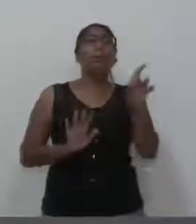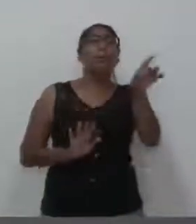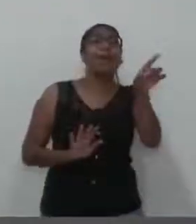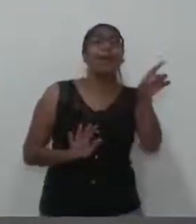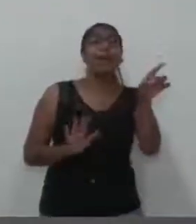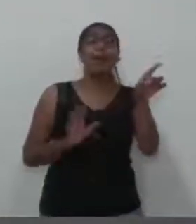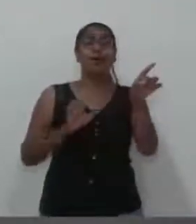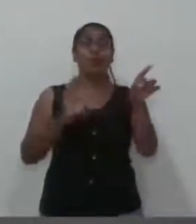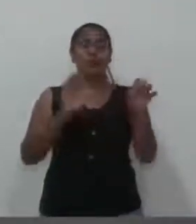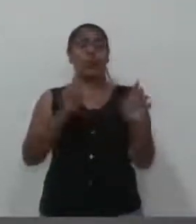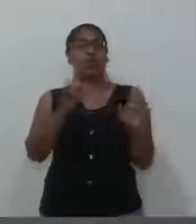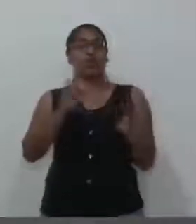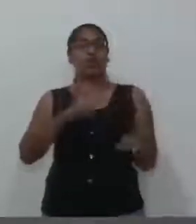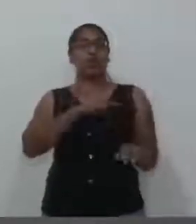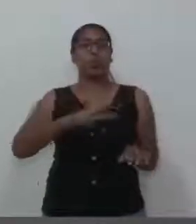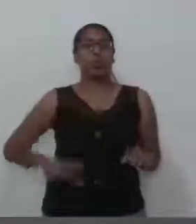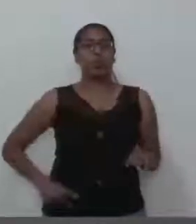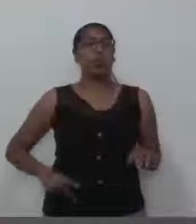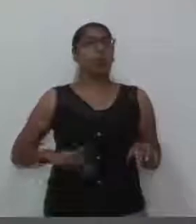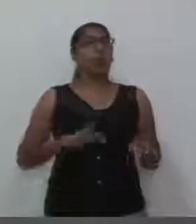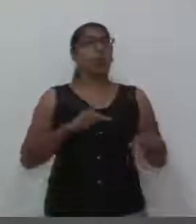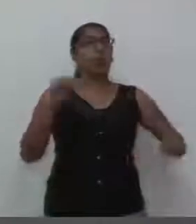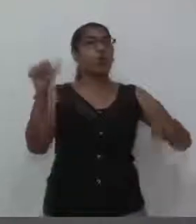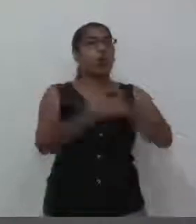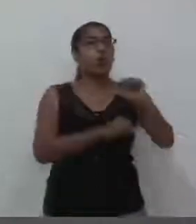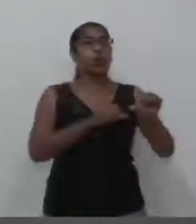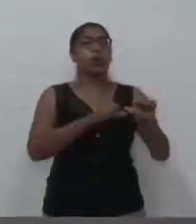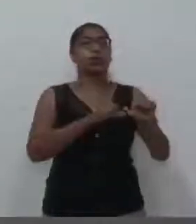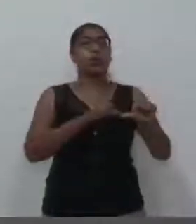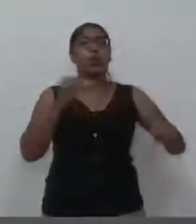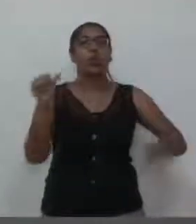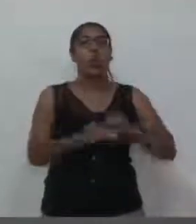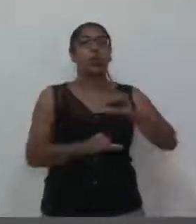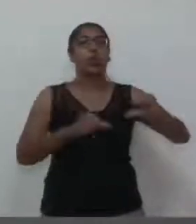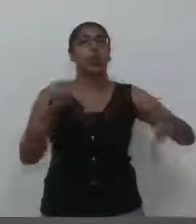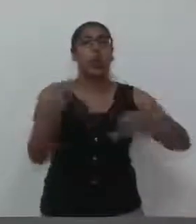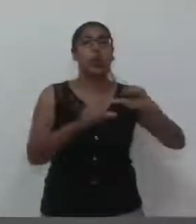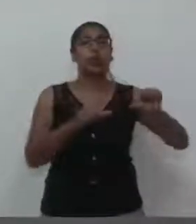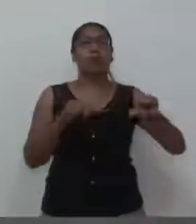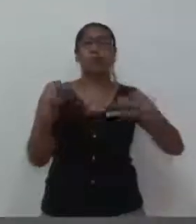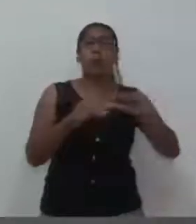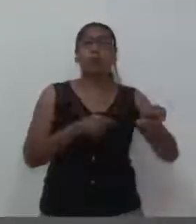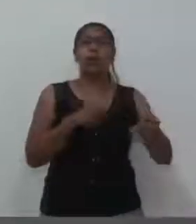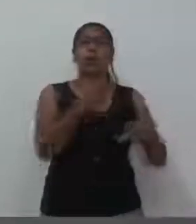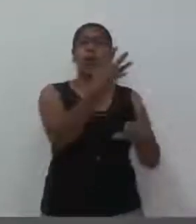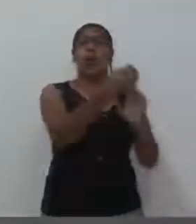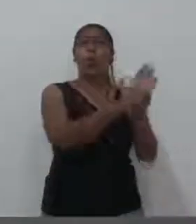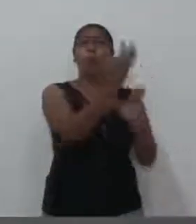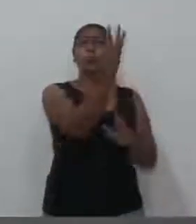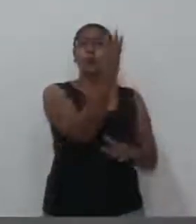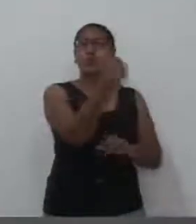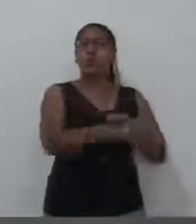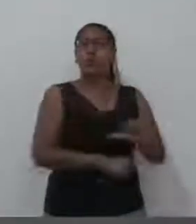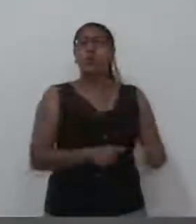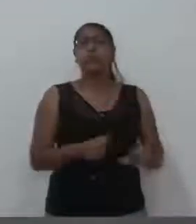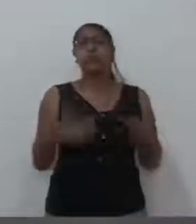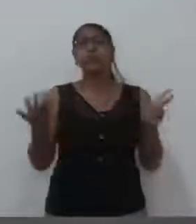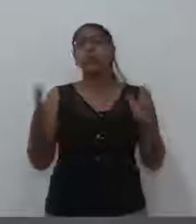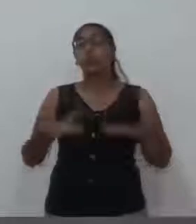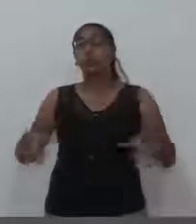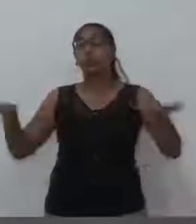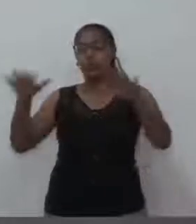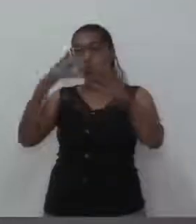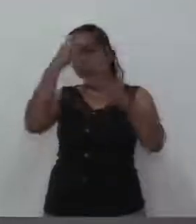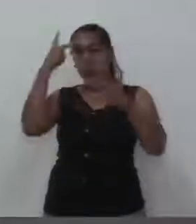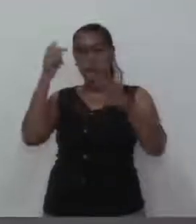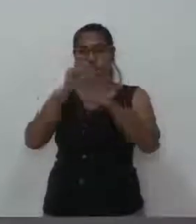A Andréia também me atendeu super bem. Mas qual que é a resposta para a população? Então tem uma lição de casa para fazer. Não é? A população está atenta,